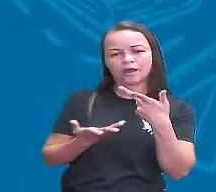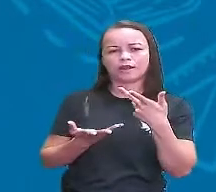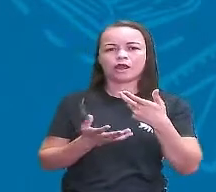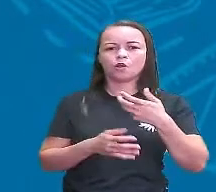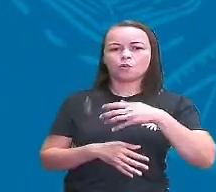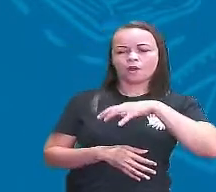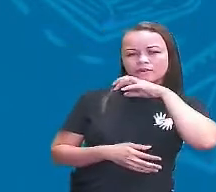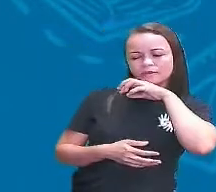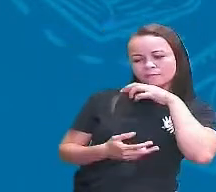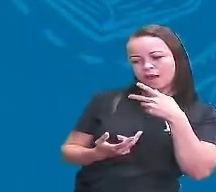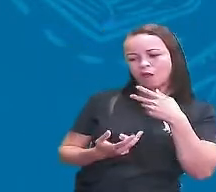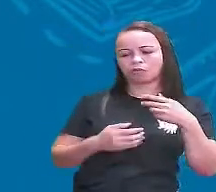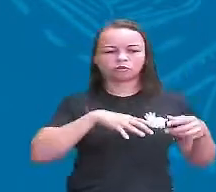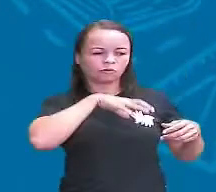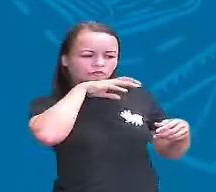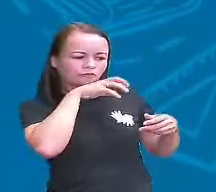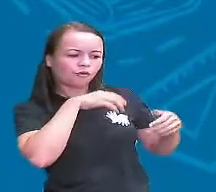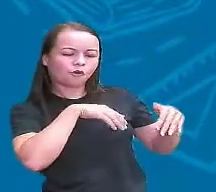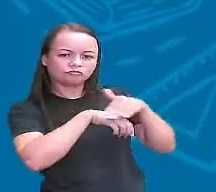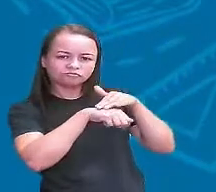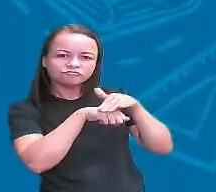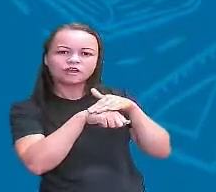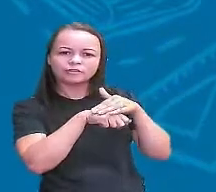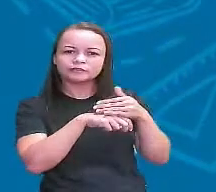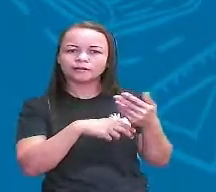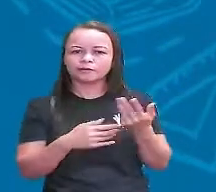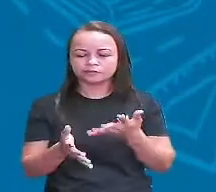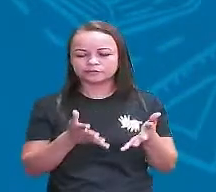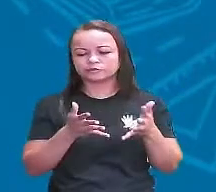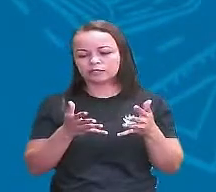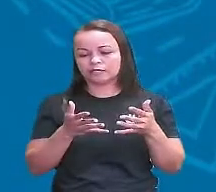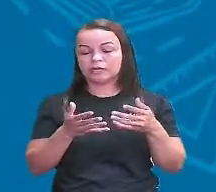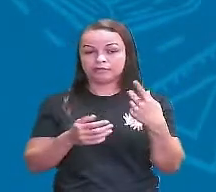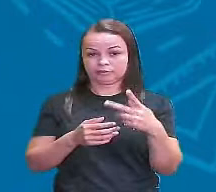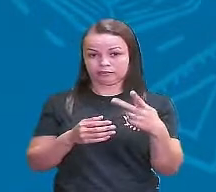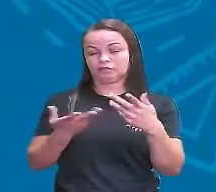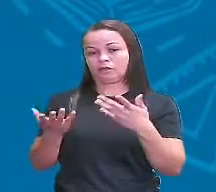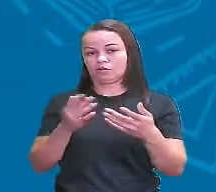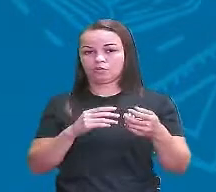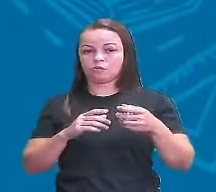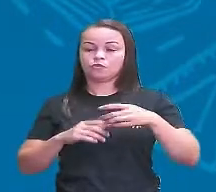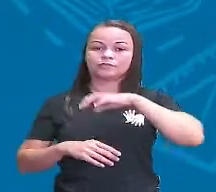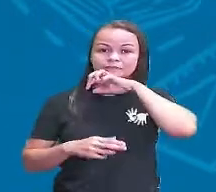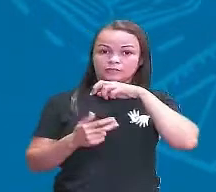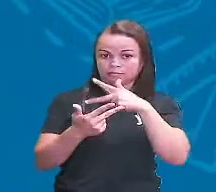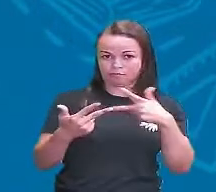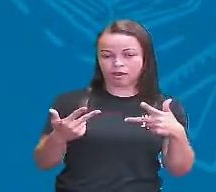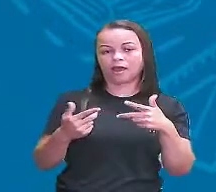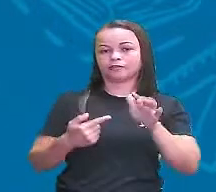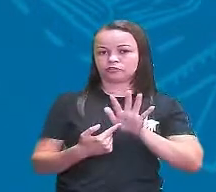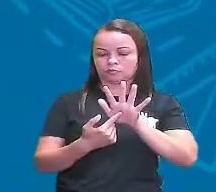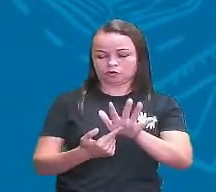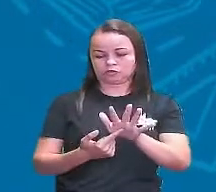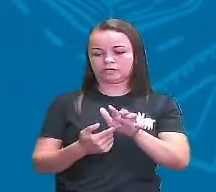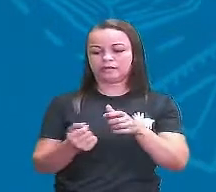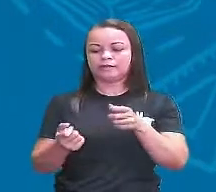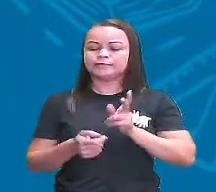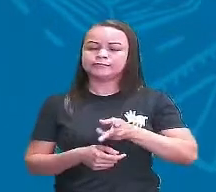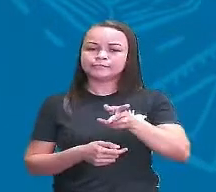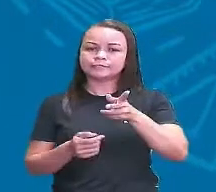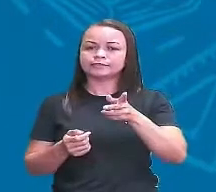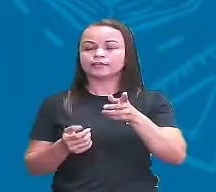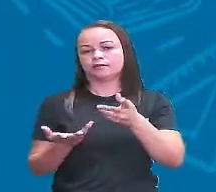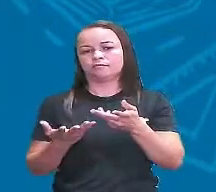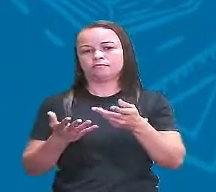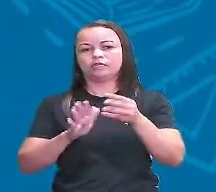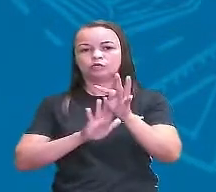animais, como eu falei, eles são os personagens das fábulas e sempre no texto tem uma moral da história. A moral,